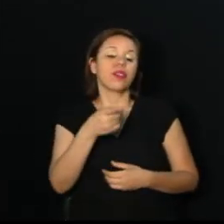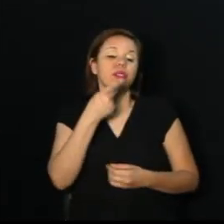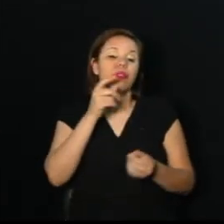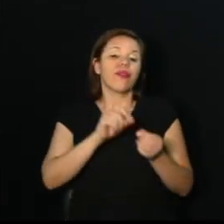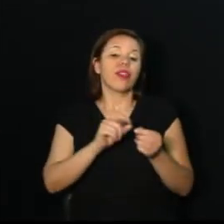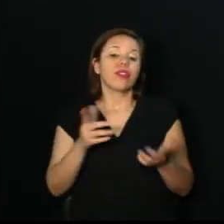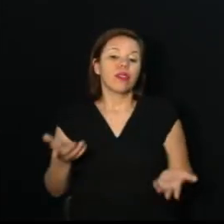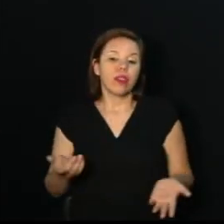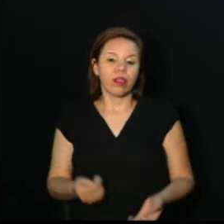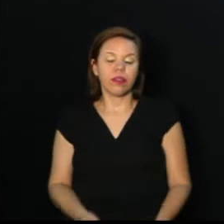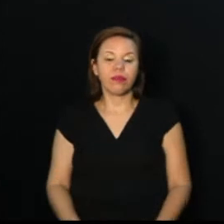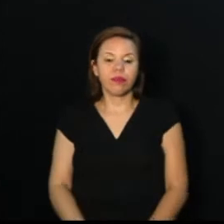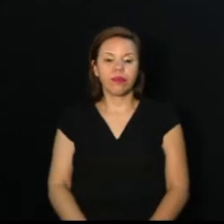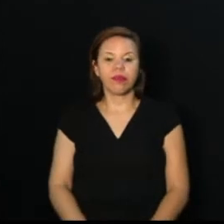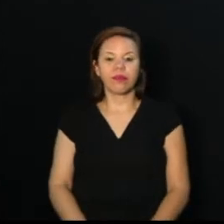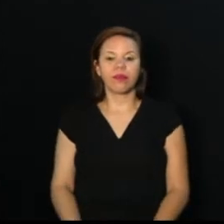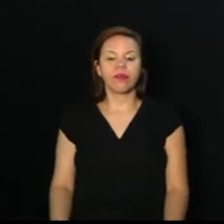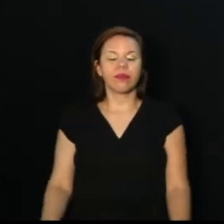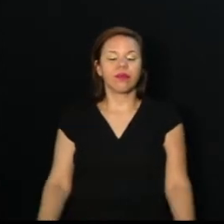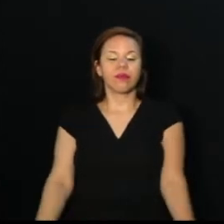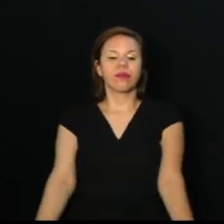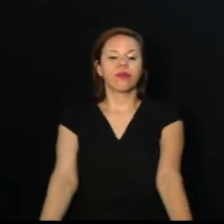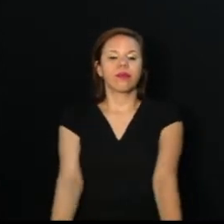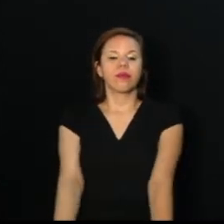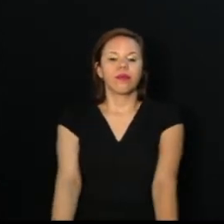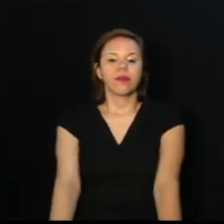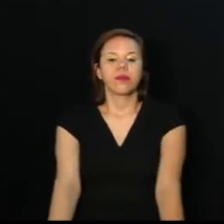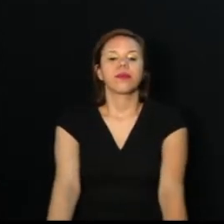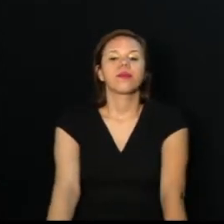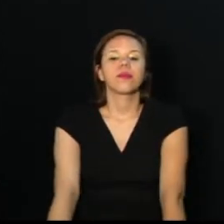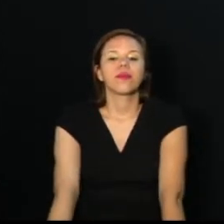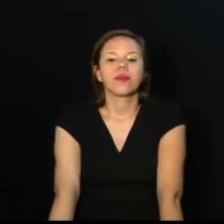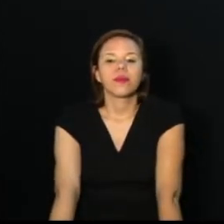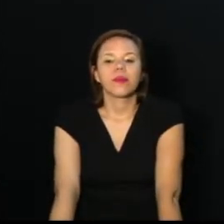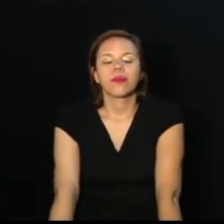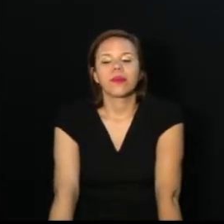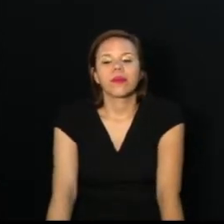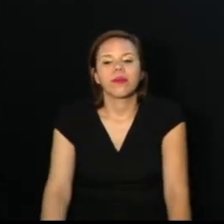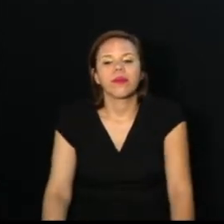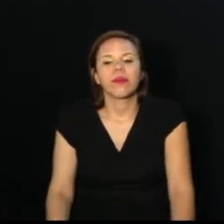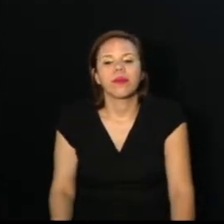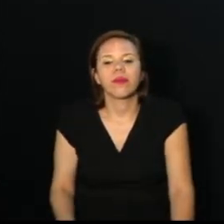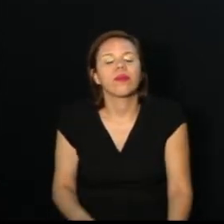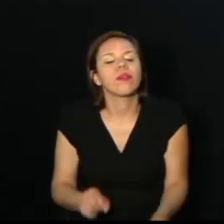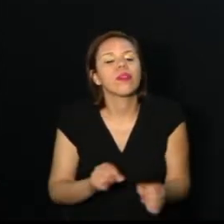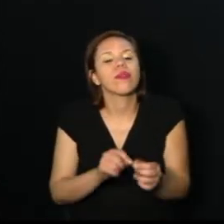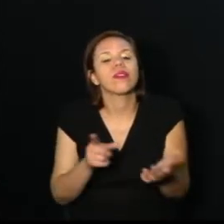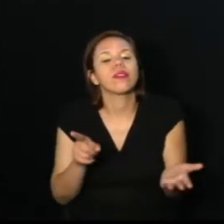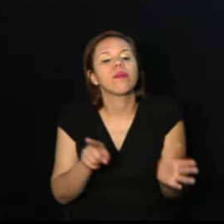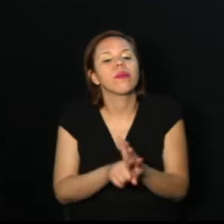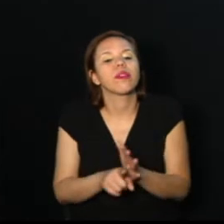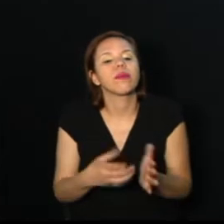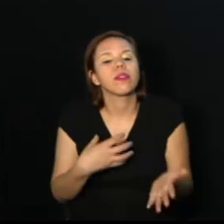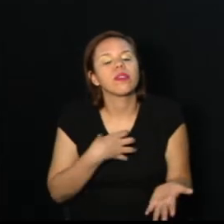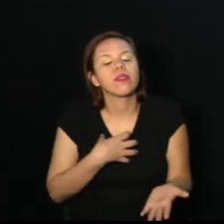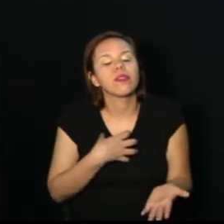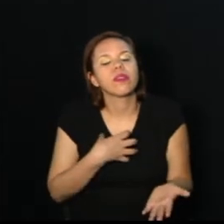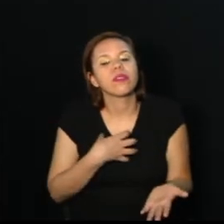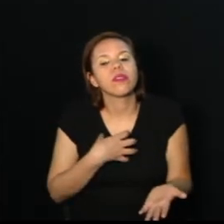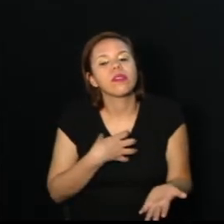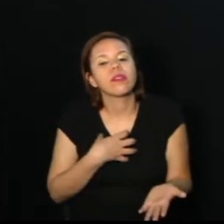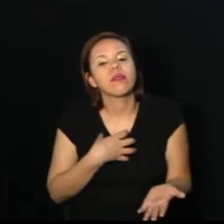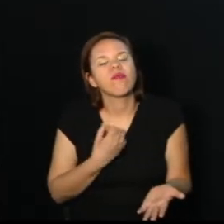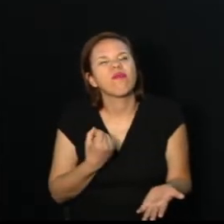quê? Você. É gozado esse espelho, né? A gente se sente numa situação